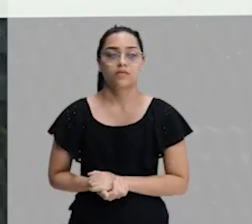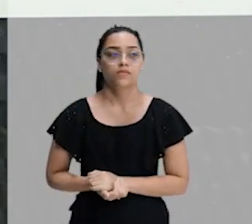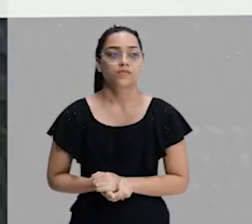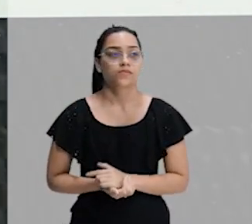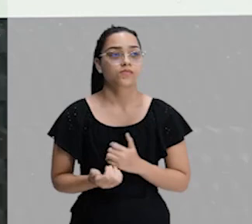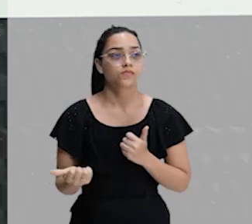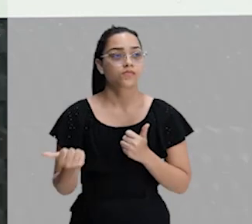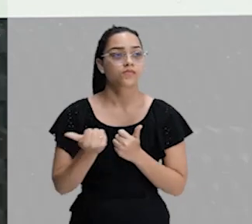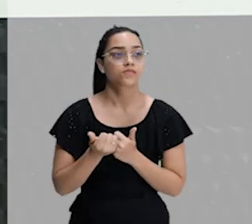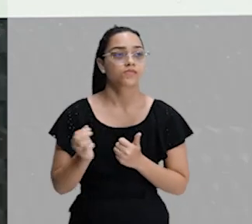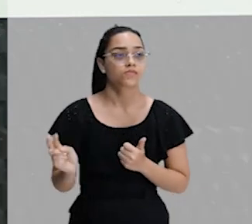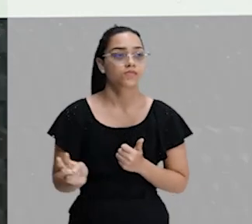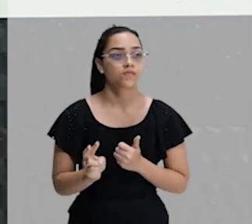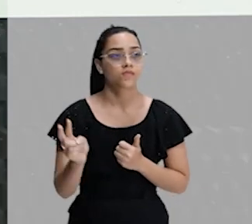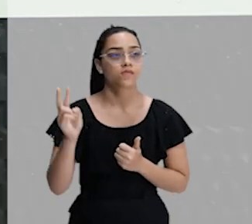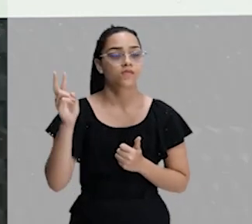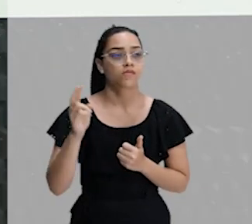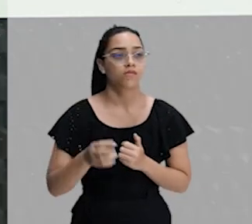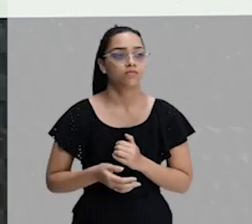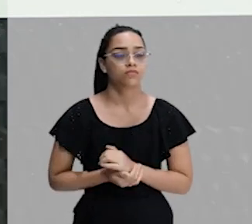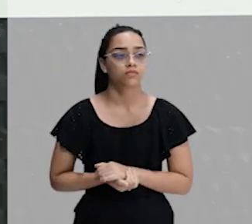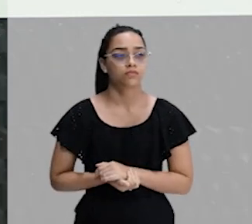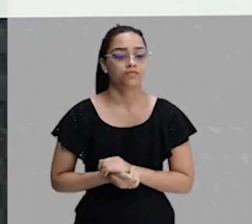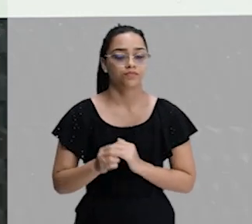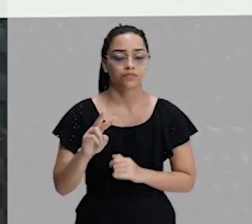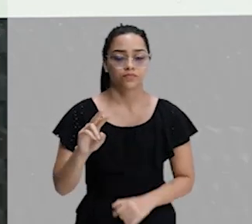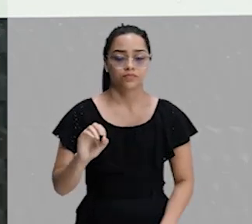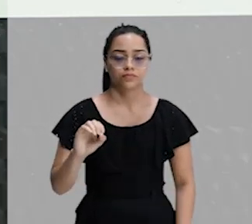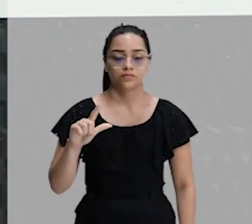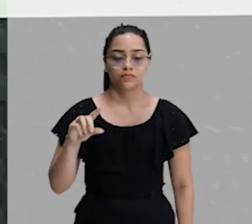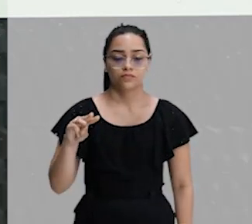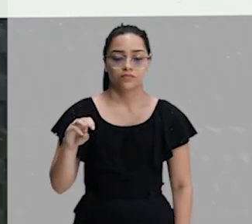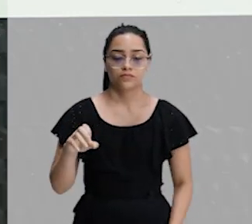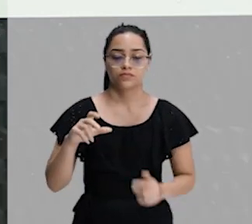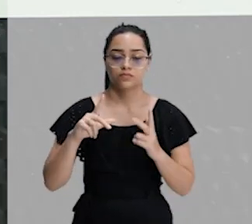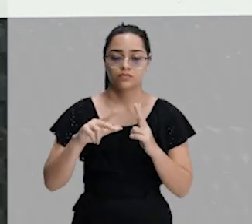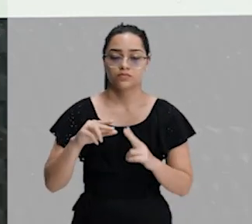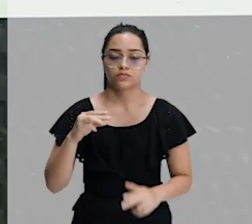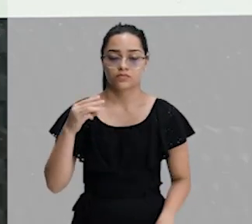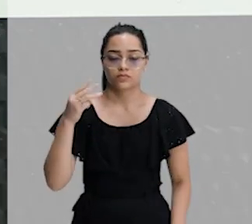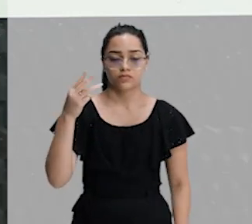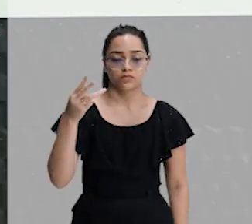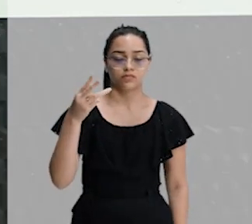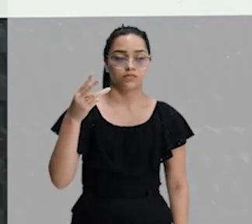vamos substituir aqui os valores. Tá? Então o volume vai ser igual a 3